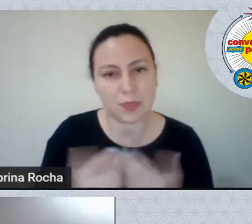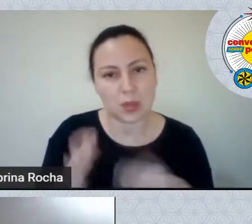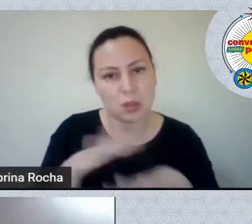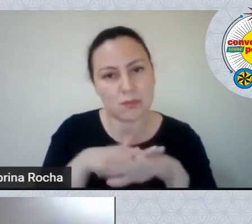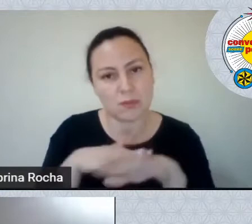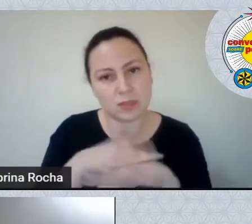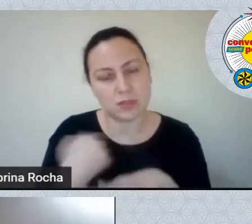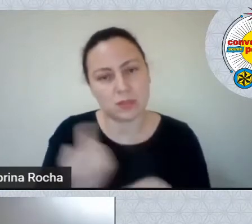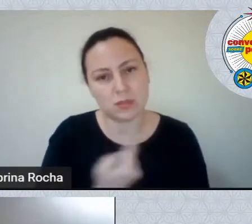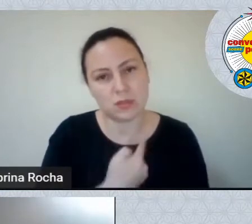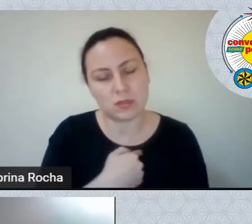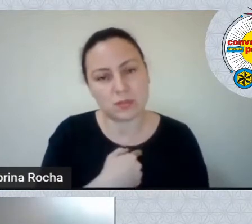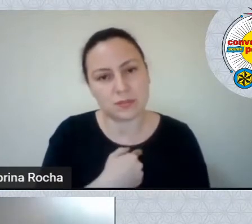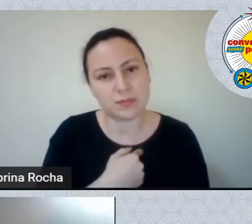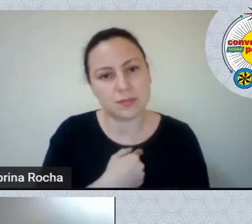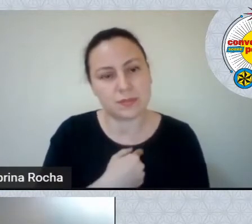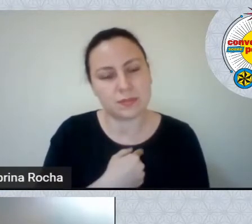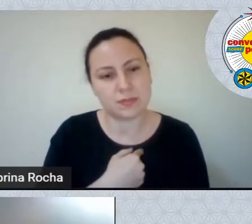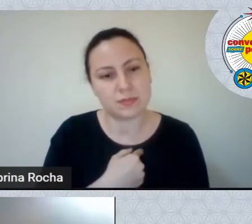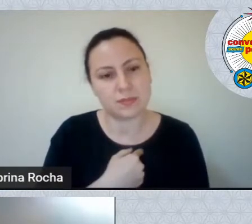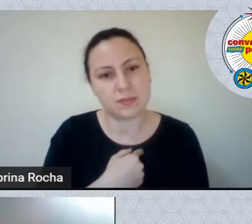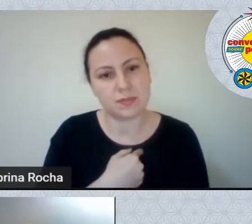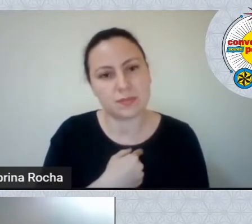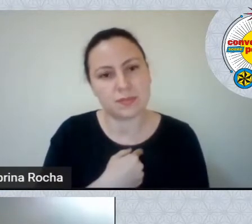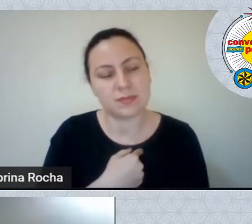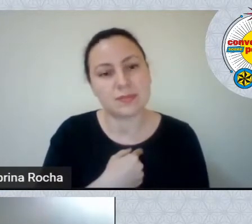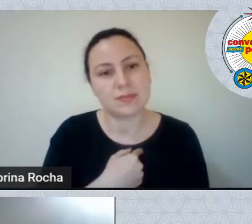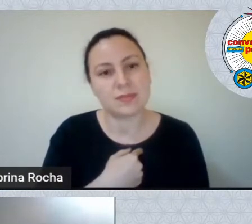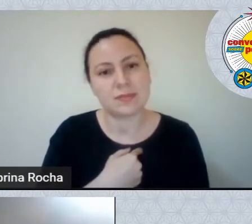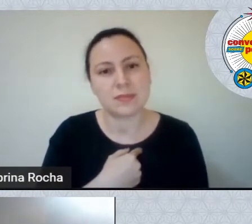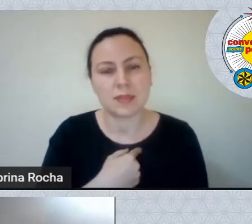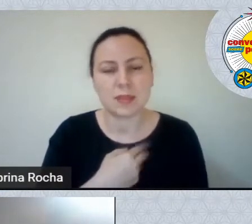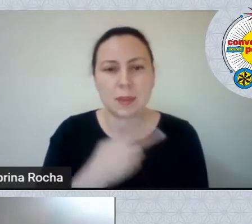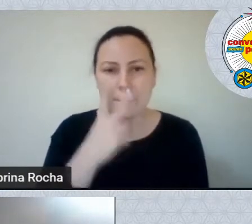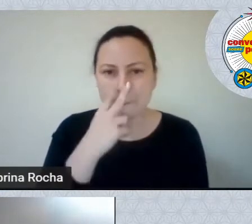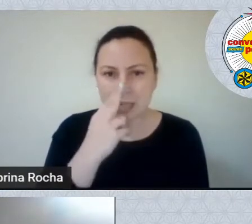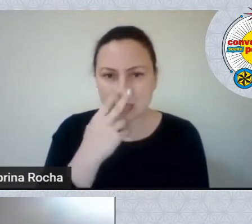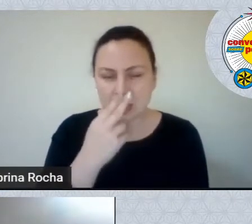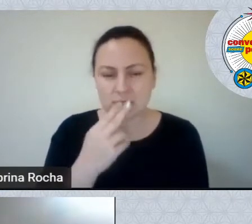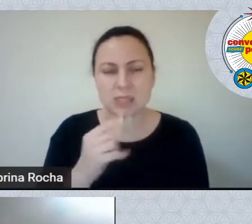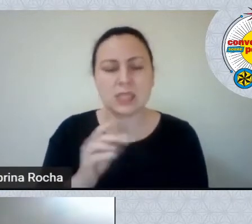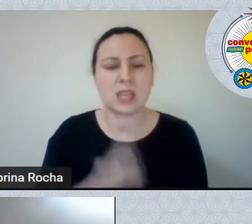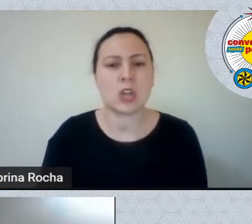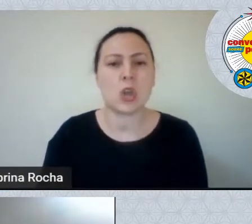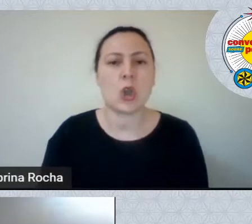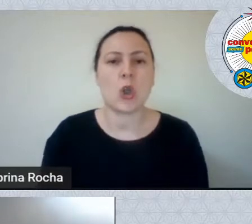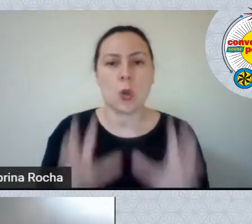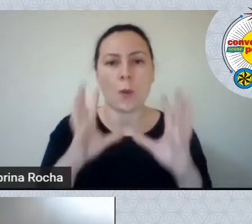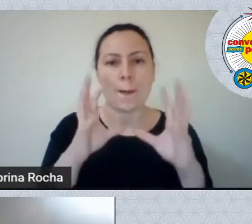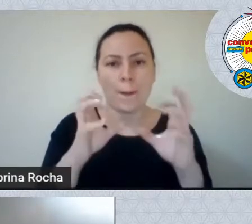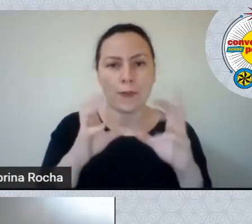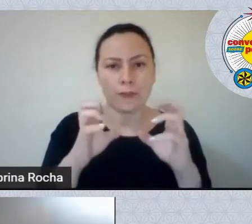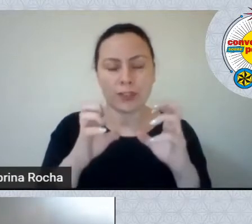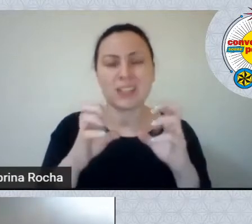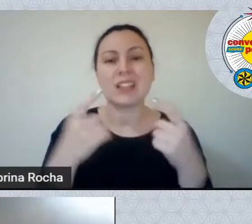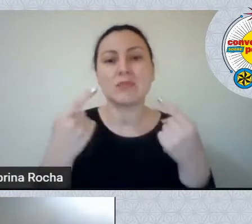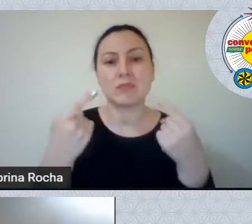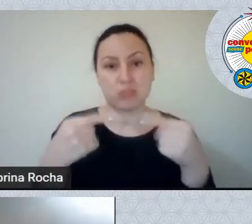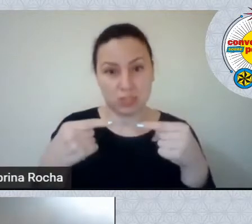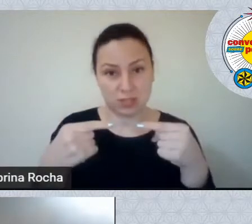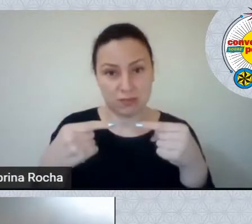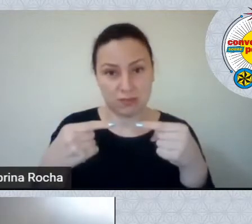webinário, e em que você dizia que encarar conflitos do cotidiano seria um dos grandes desafios